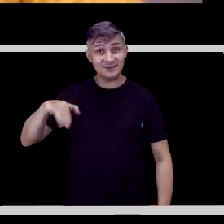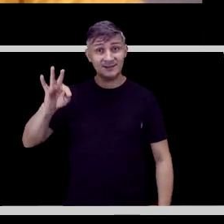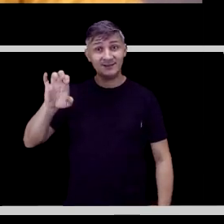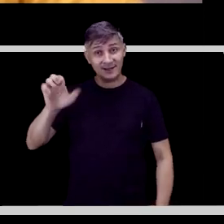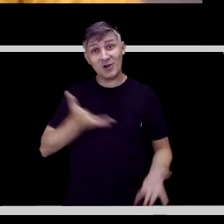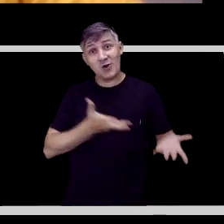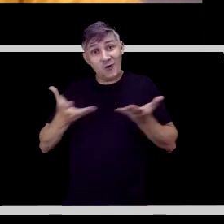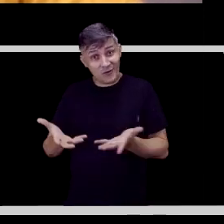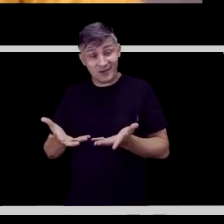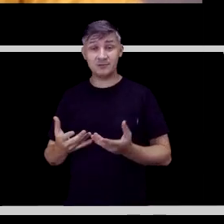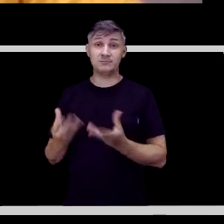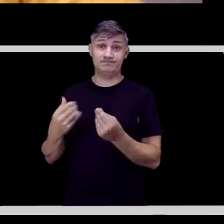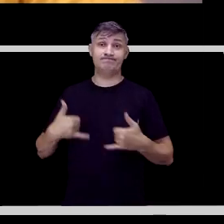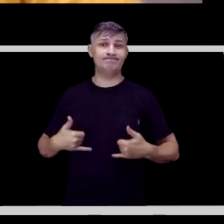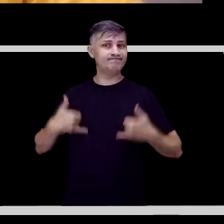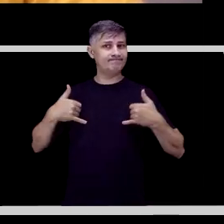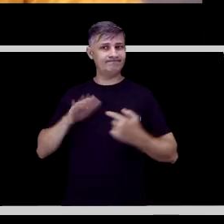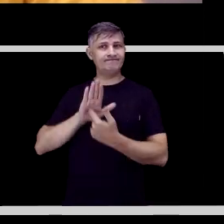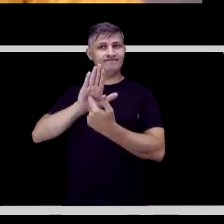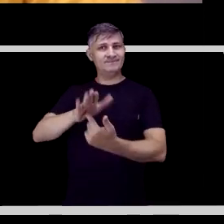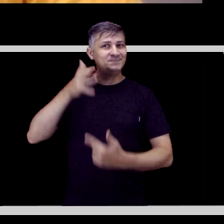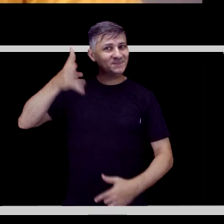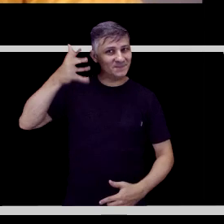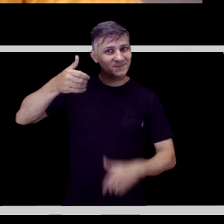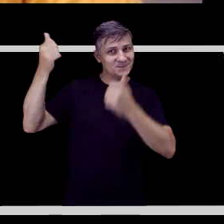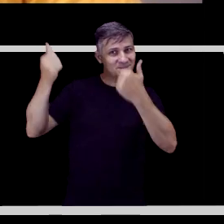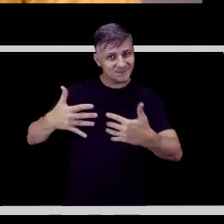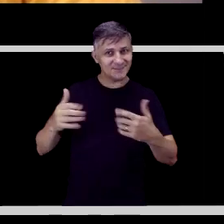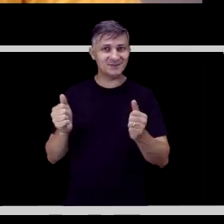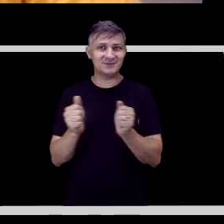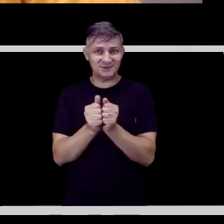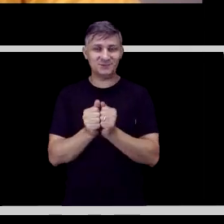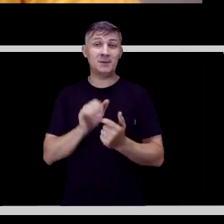para a gente, que muito nos honra estar não só